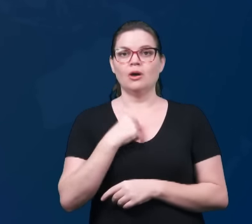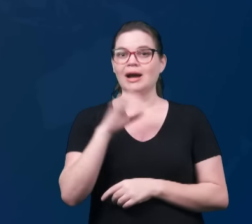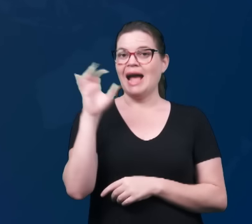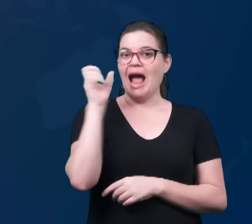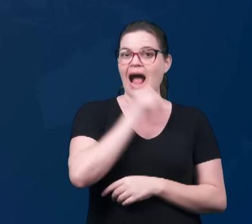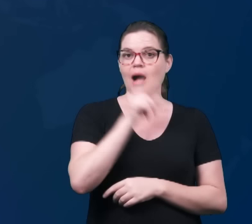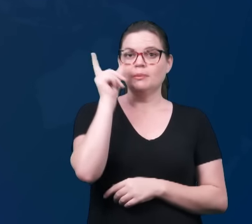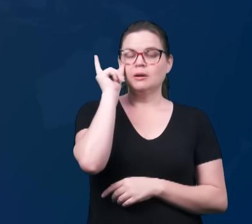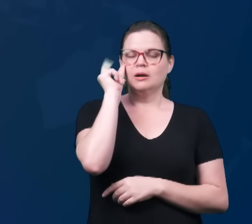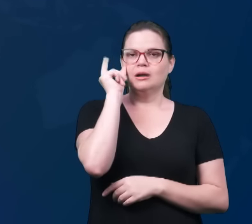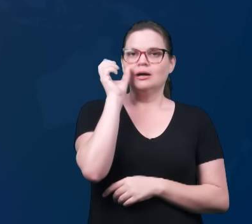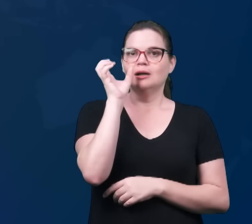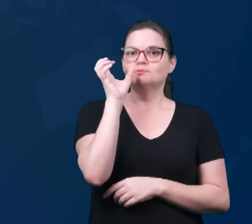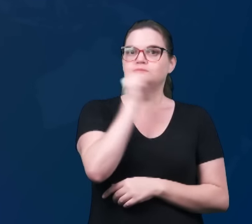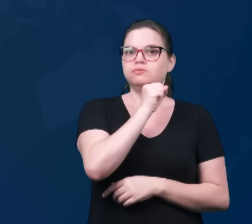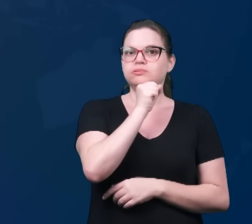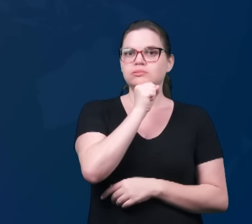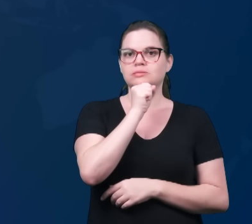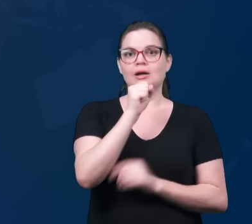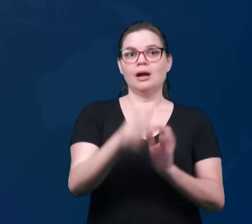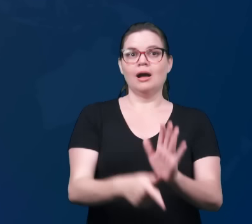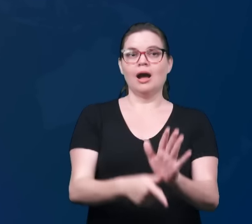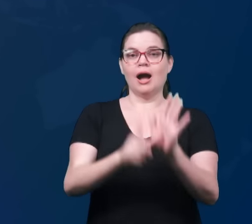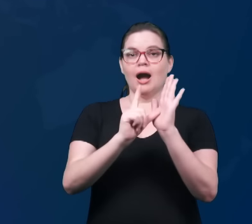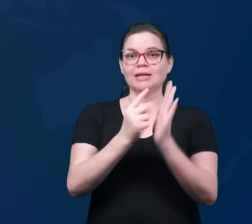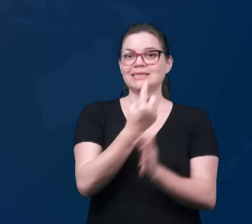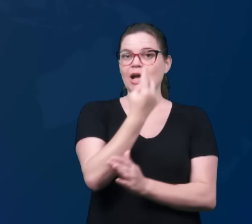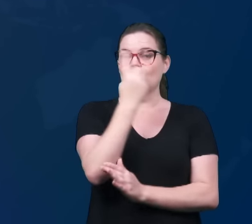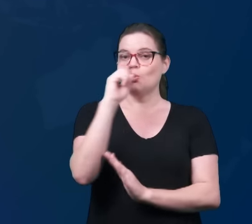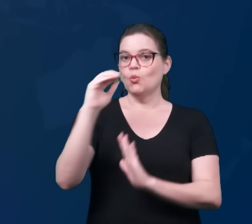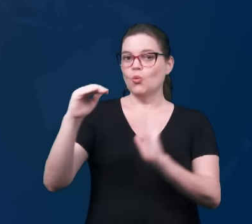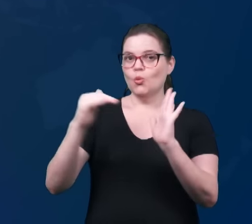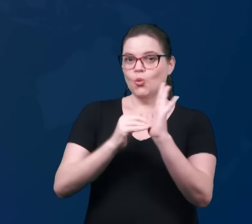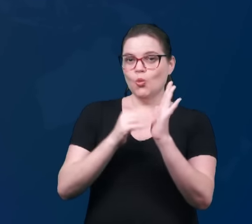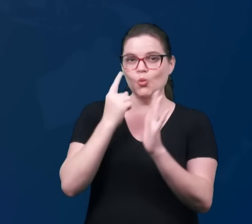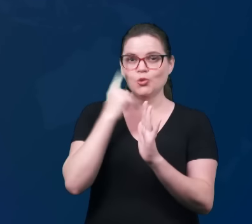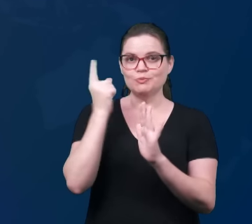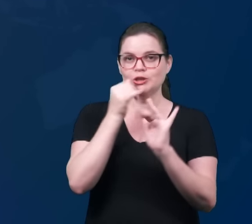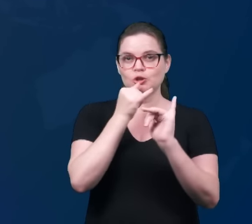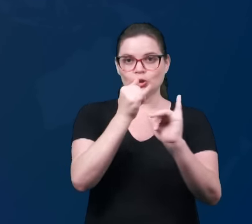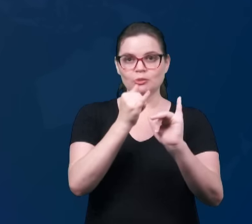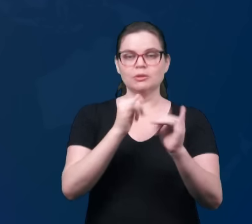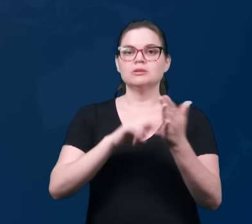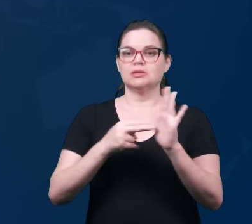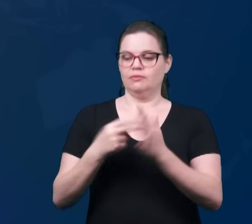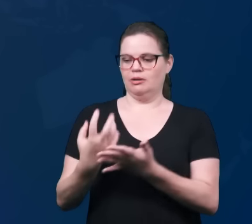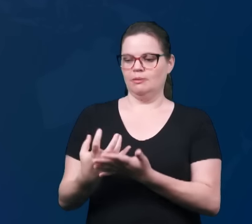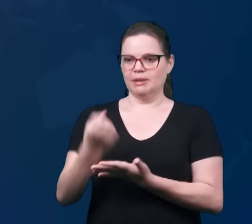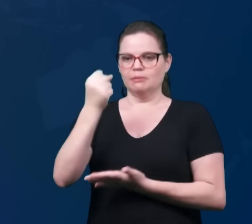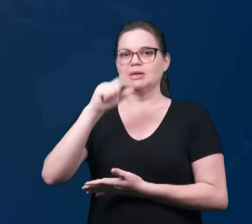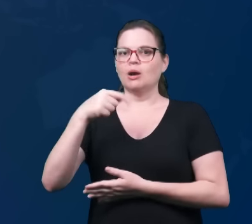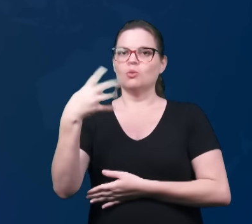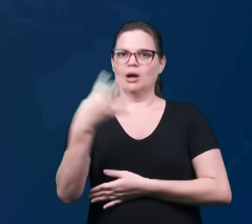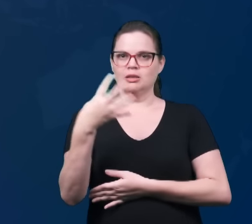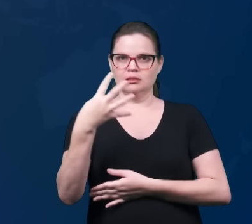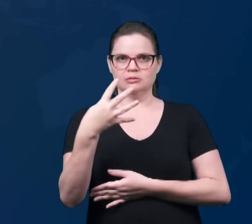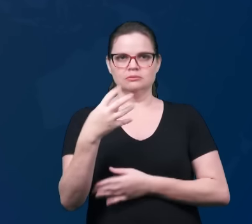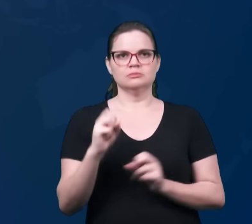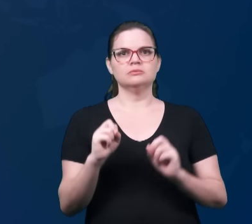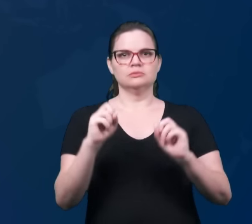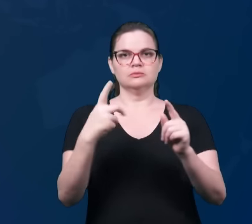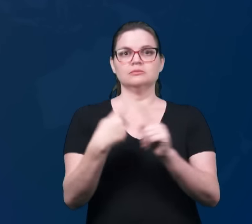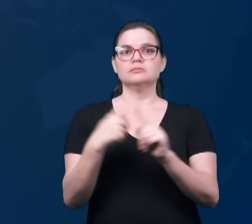olhos, ante a última trombeta para o arrebatamento da igreja. É a quarta, né? Porque